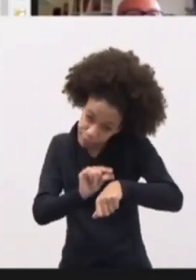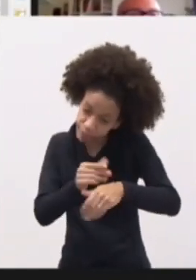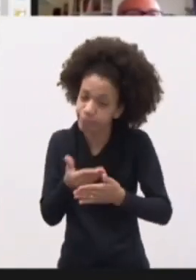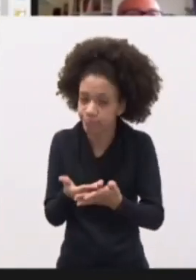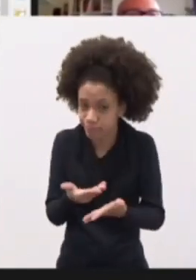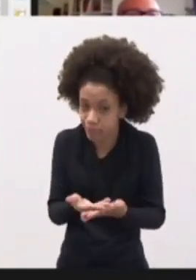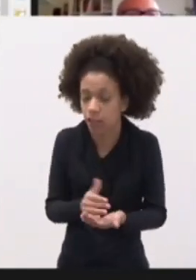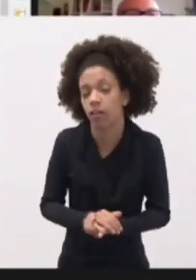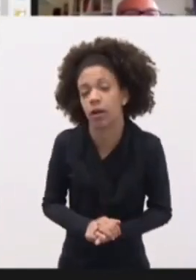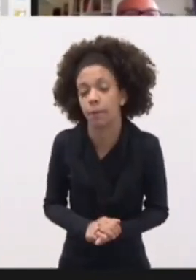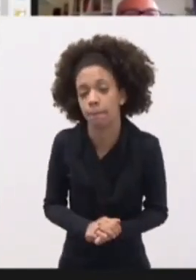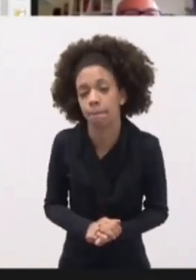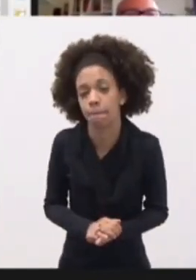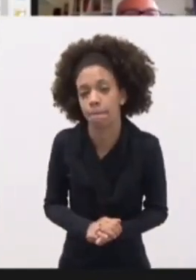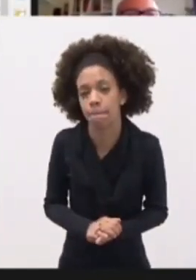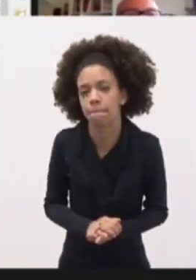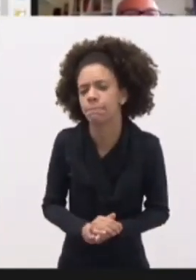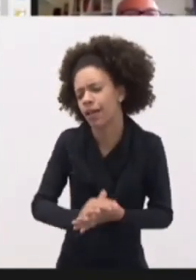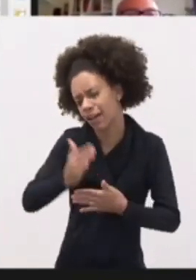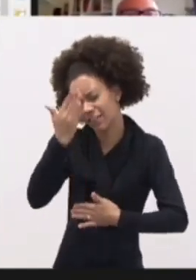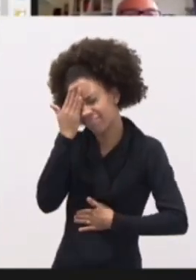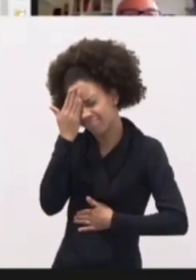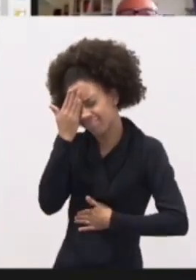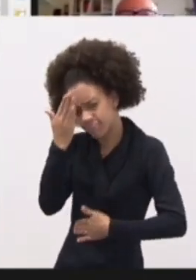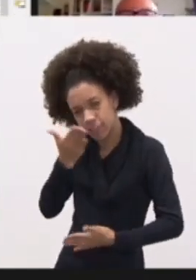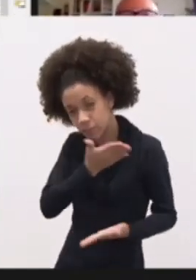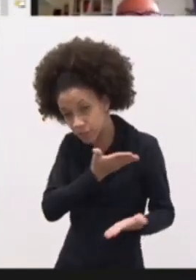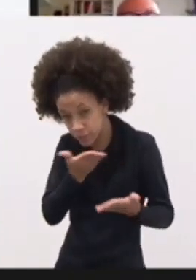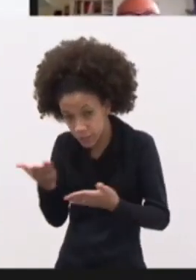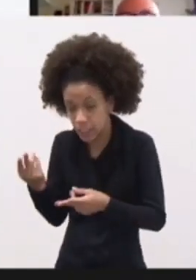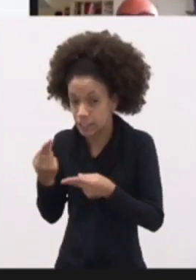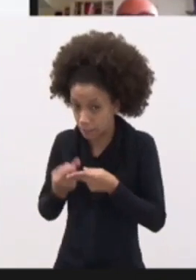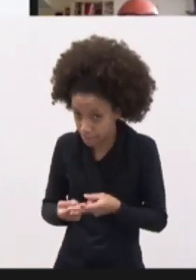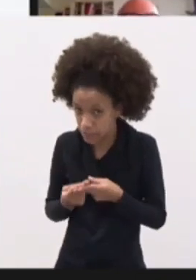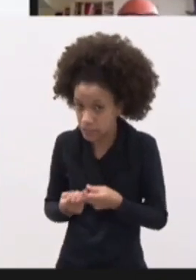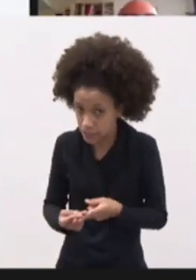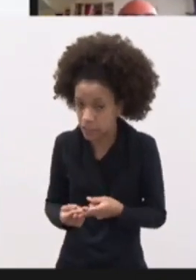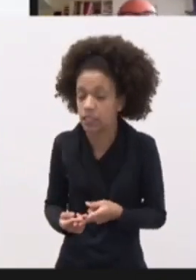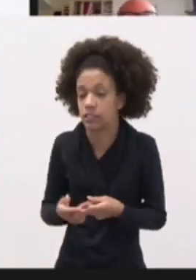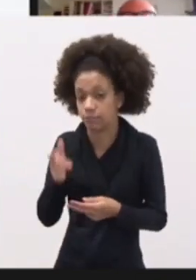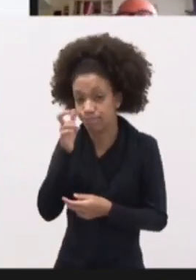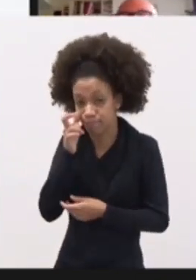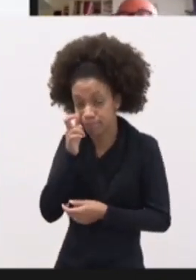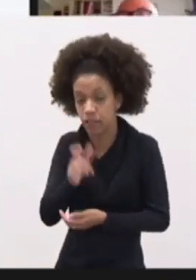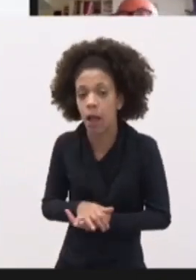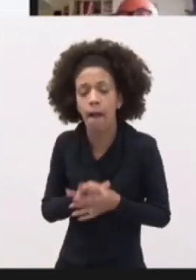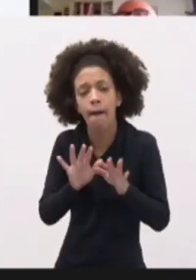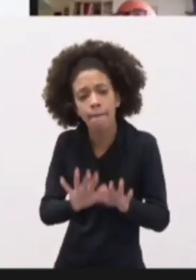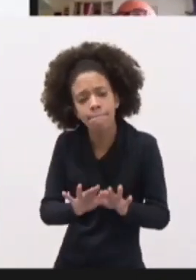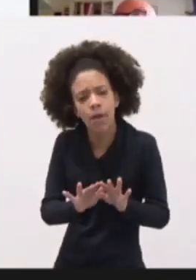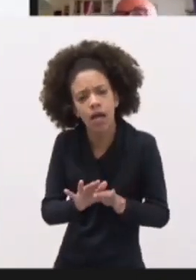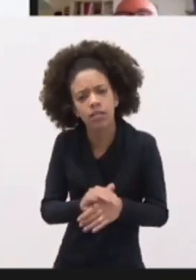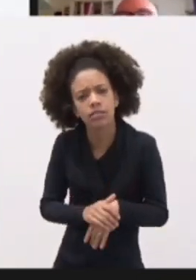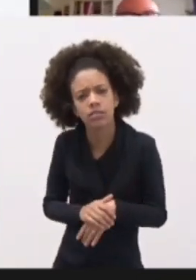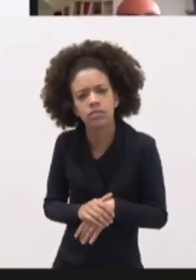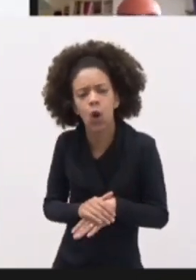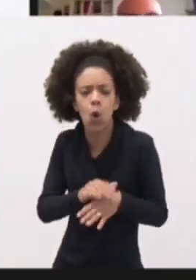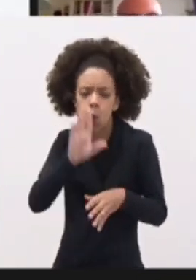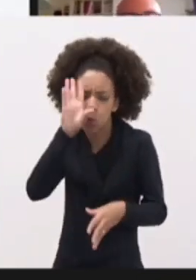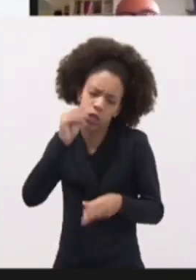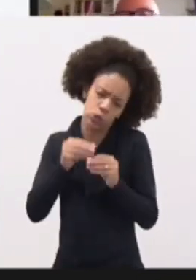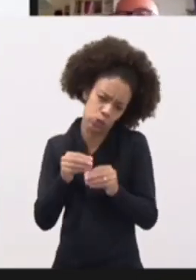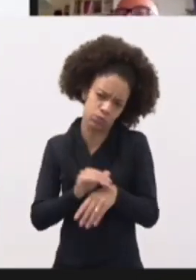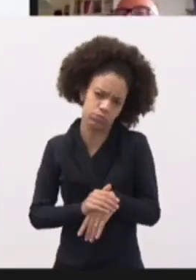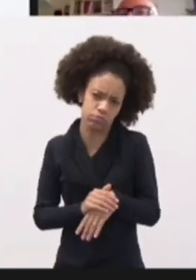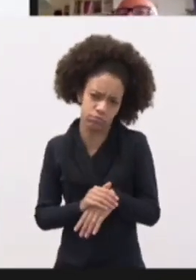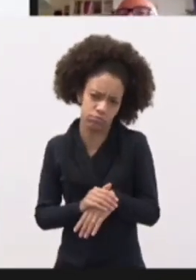né? Agradeço aí a paciência e a audiência de vocês, mas eu trago aqui uma espécie de resumo,